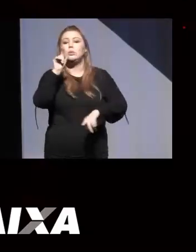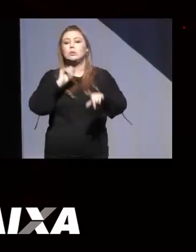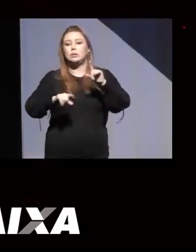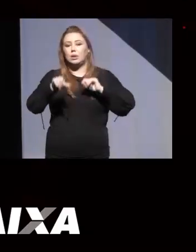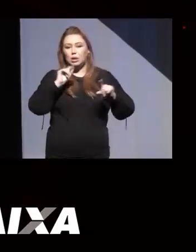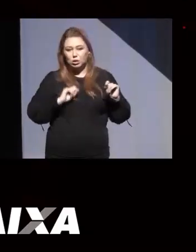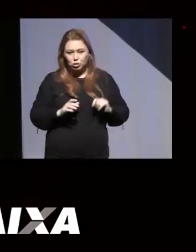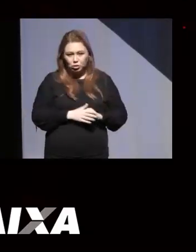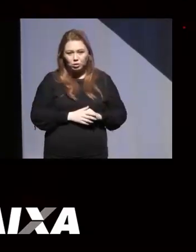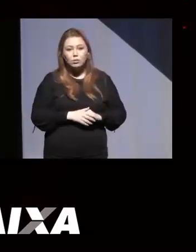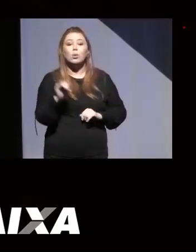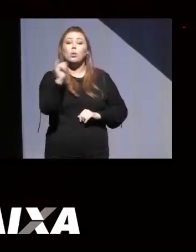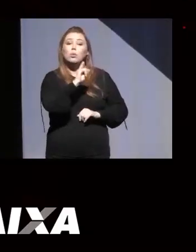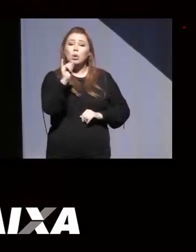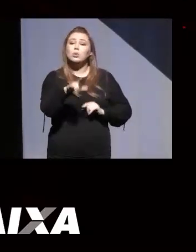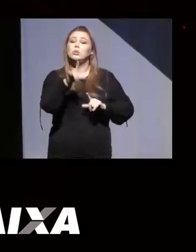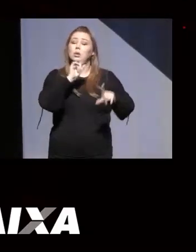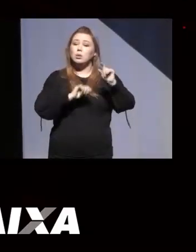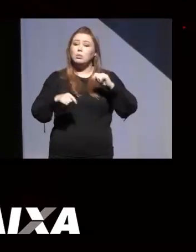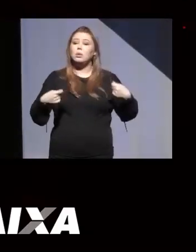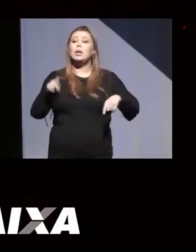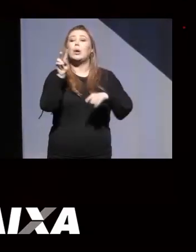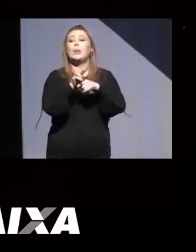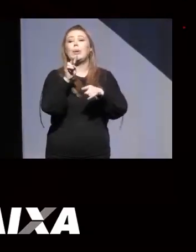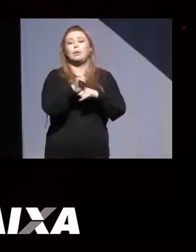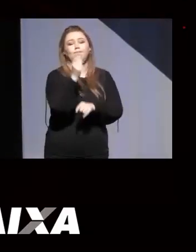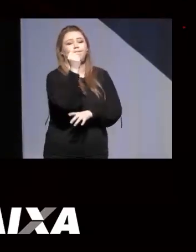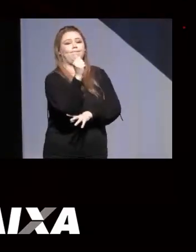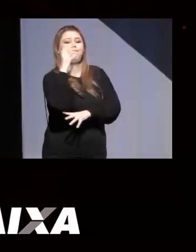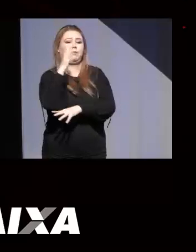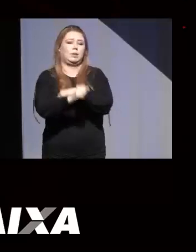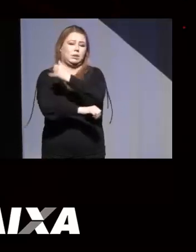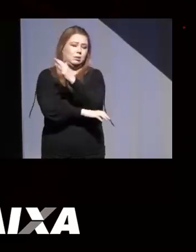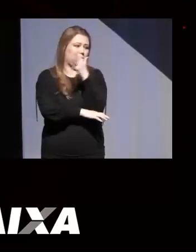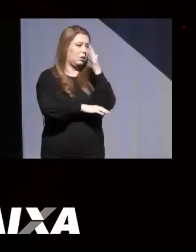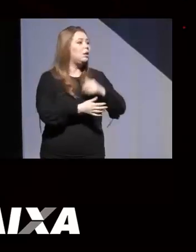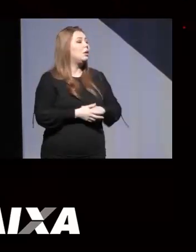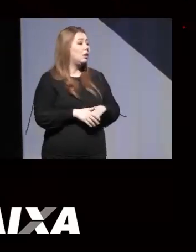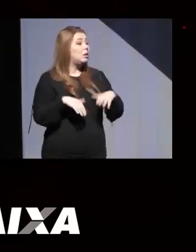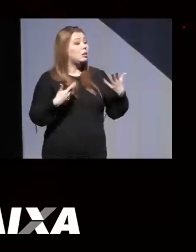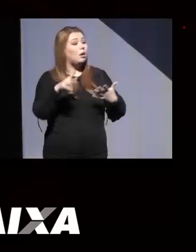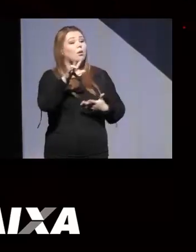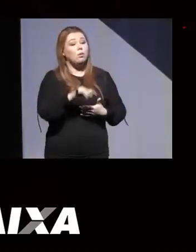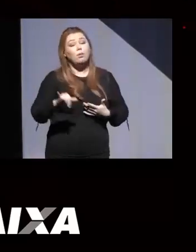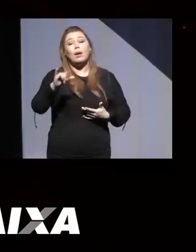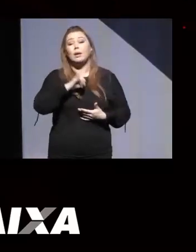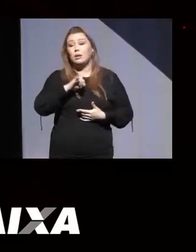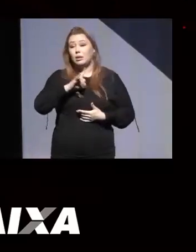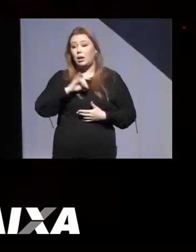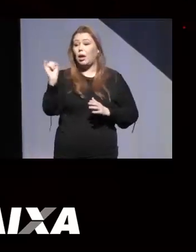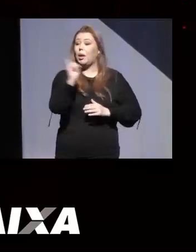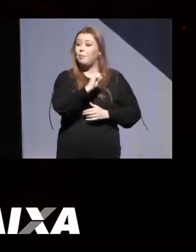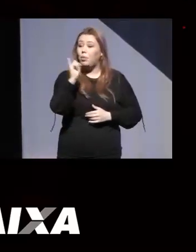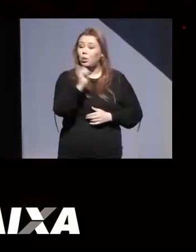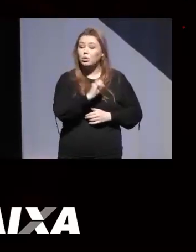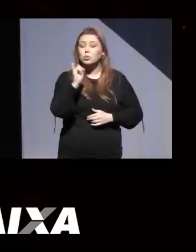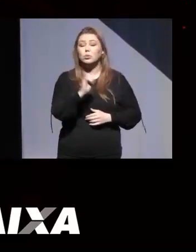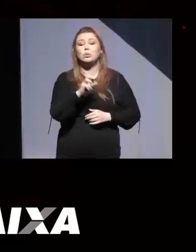O imposto seletivo tem que proteger o meio ambiente. E com isso serão tributadas as operações